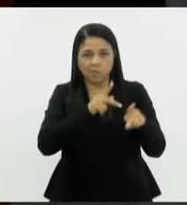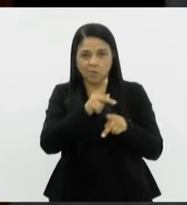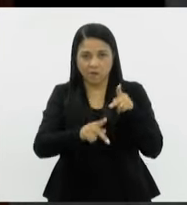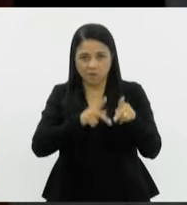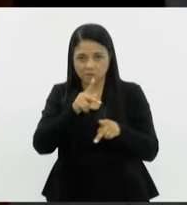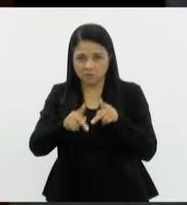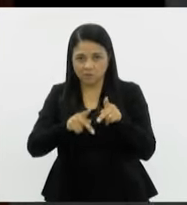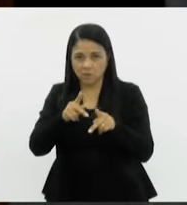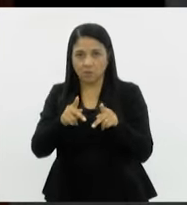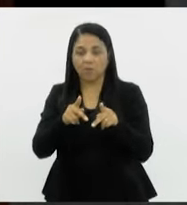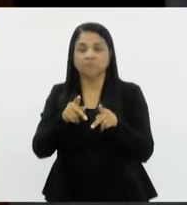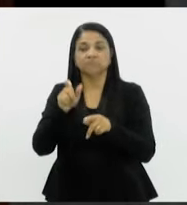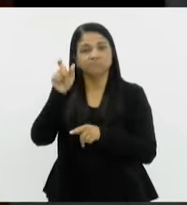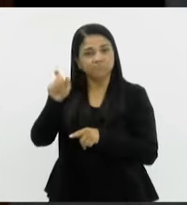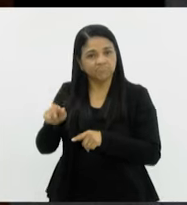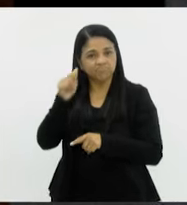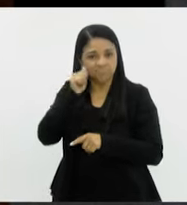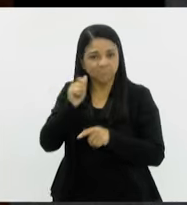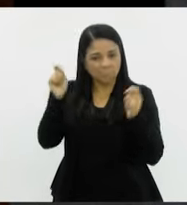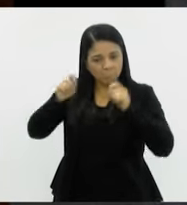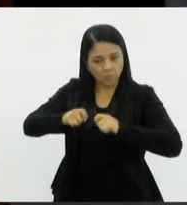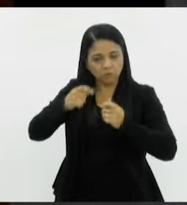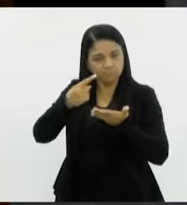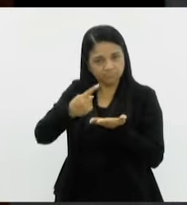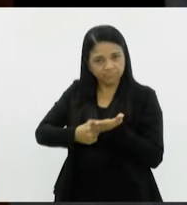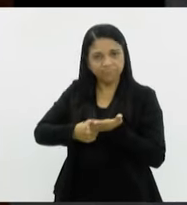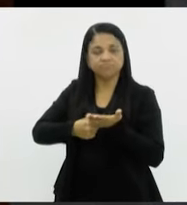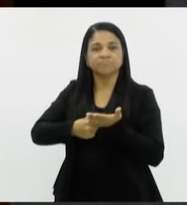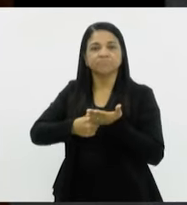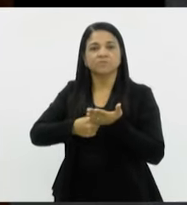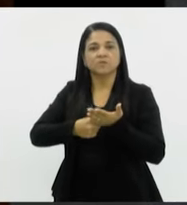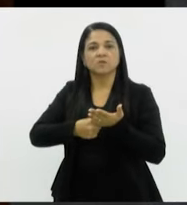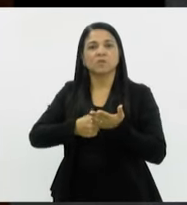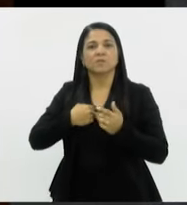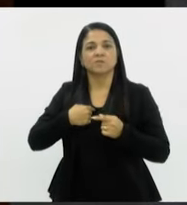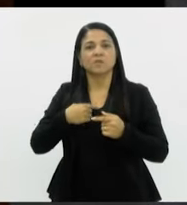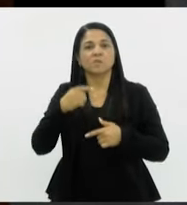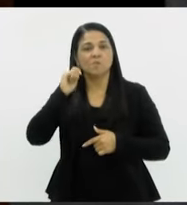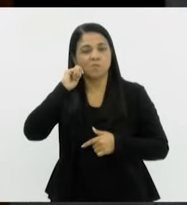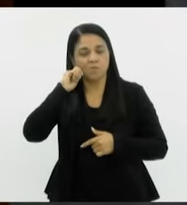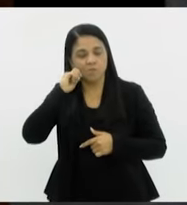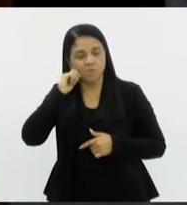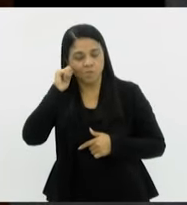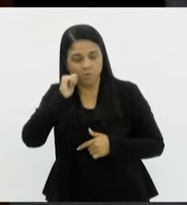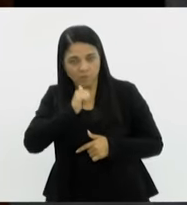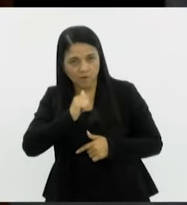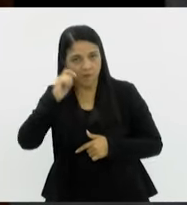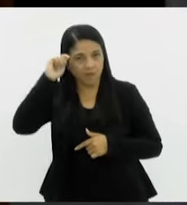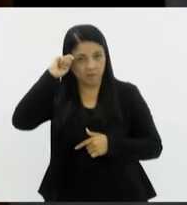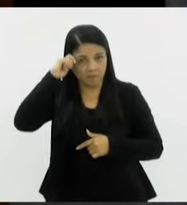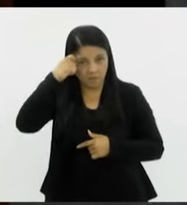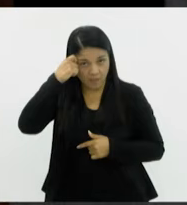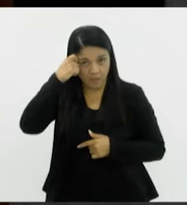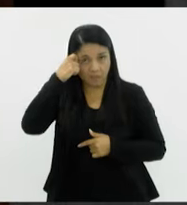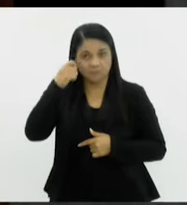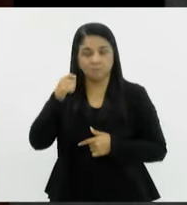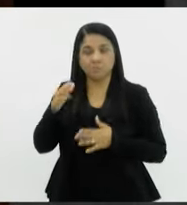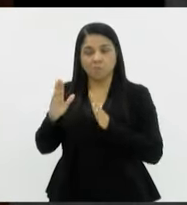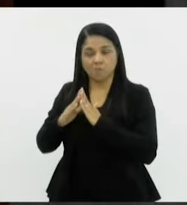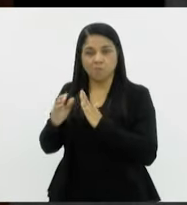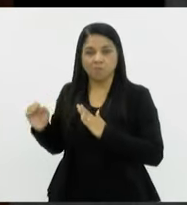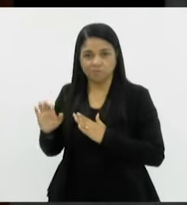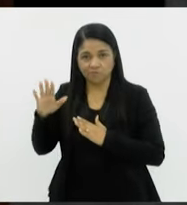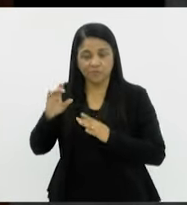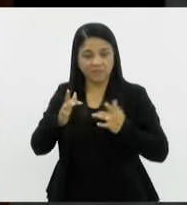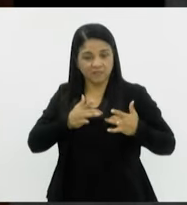população, onde ela pôde reafirmar o compromisso dela enquanto mulher negra periférica, mulher que dedicou a vida